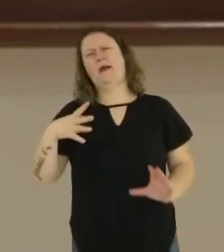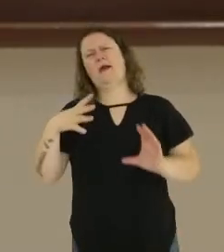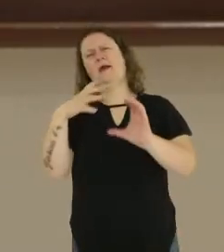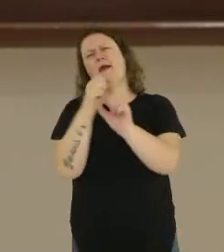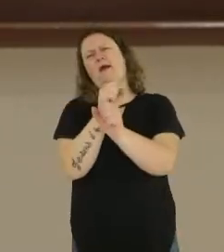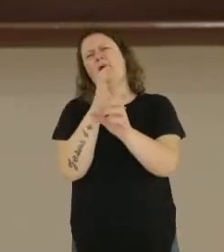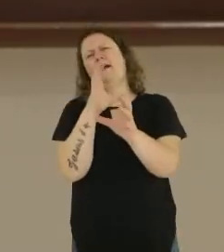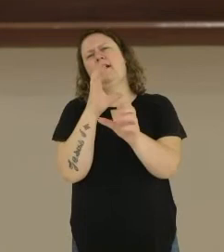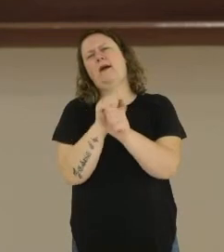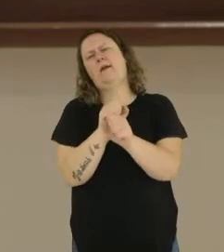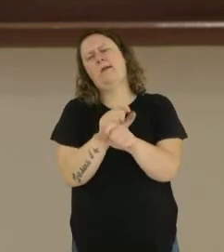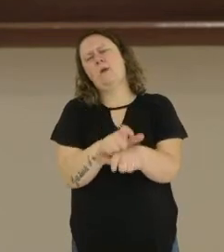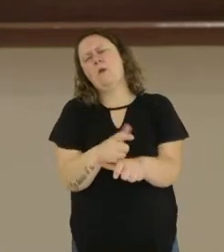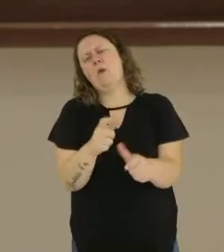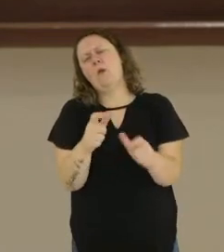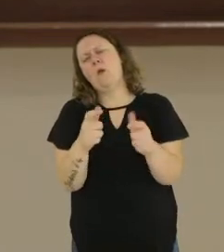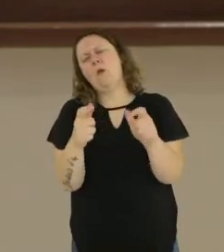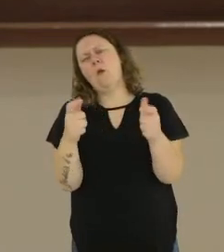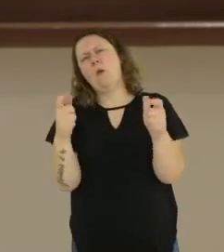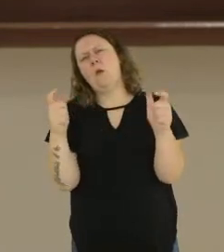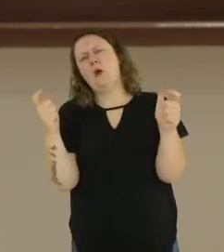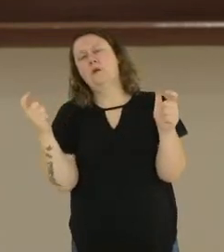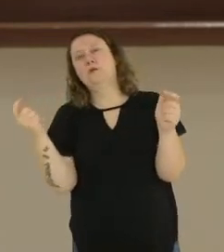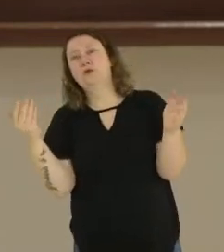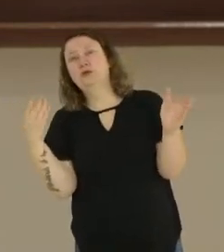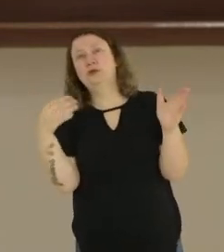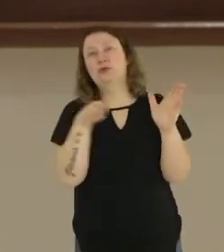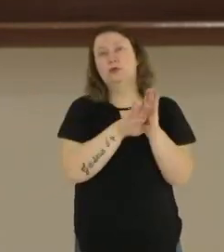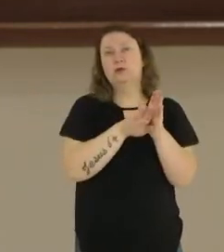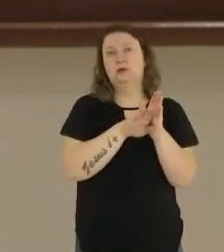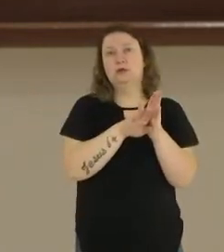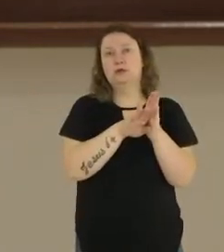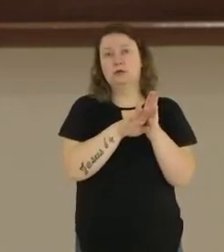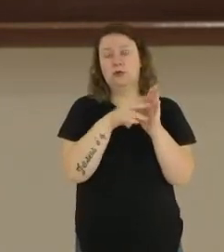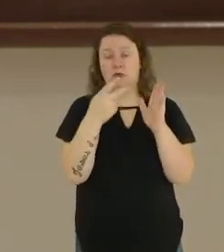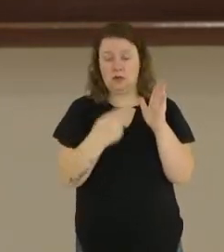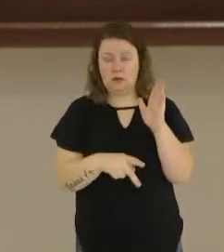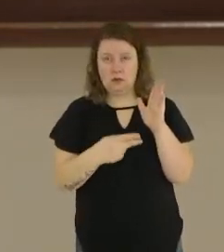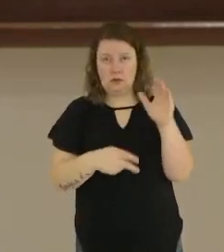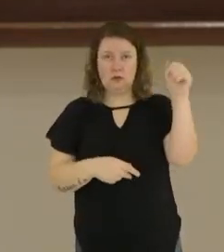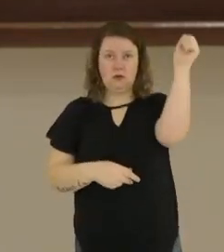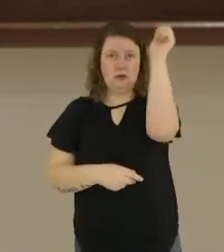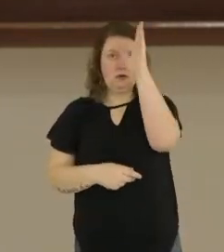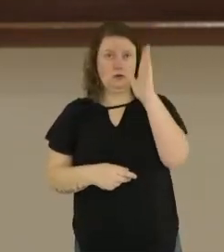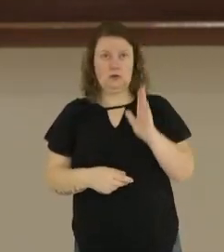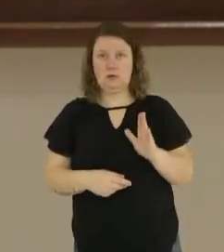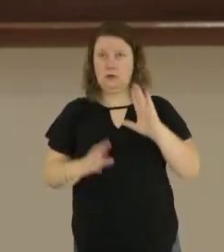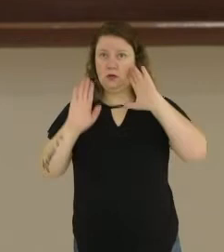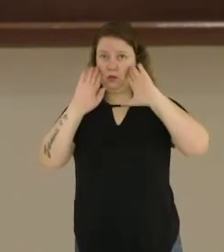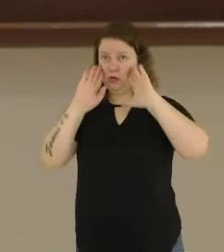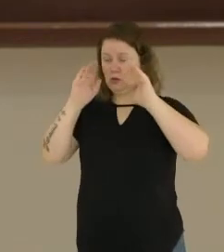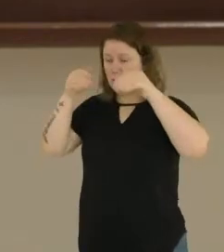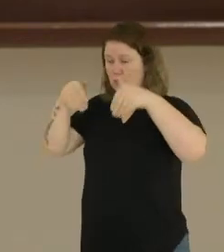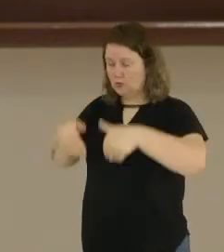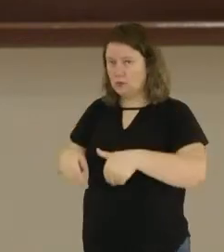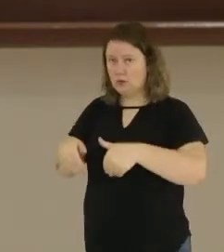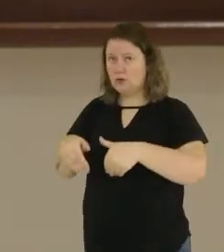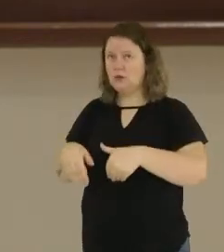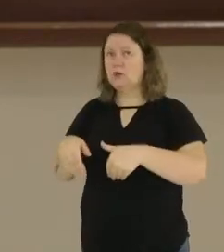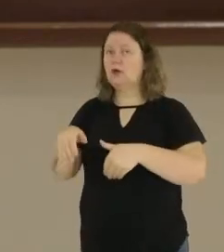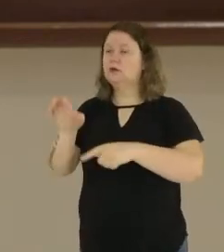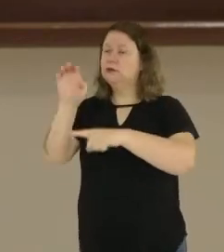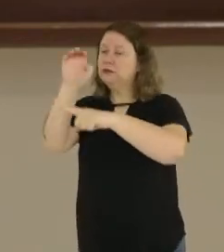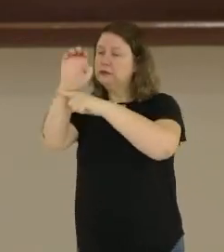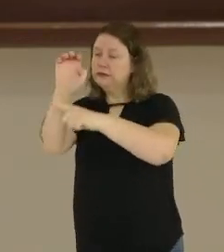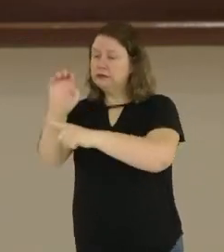alemães veio para migrar aqui no Brasil e mais especificamente, né, nos estados do sul.